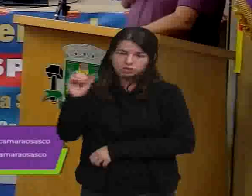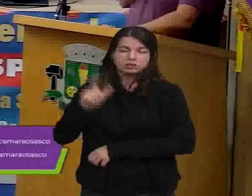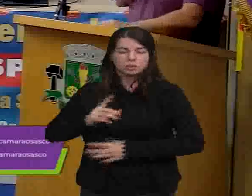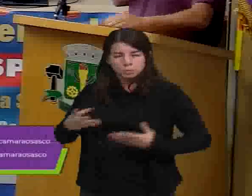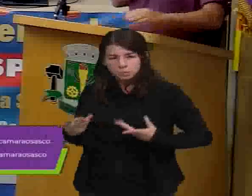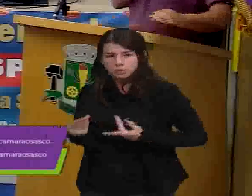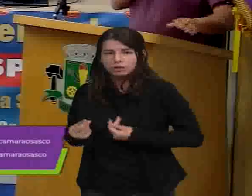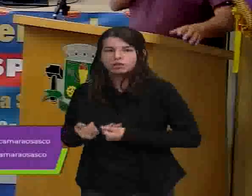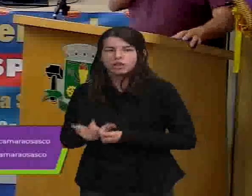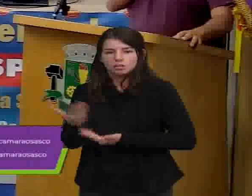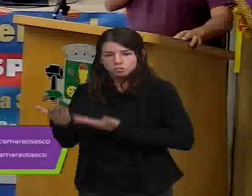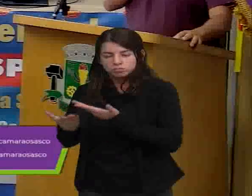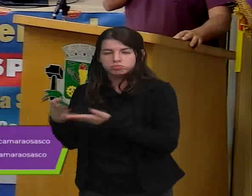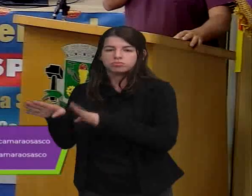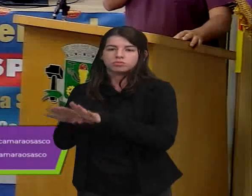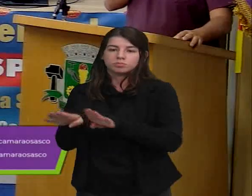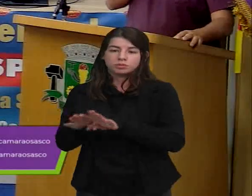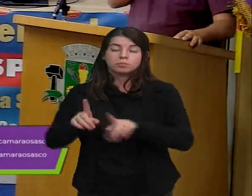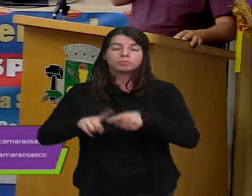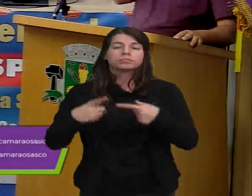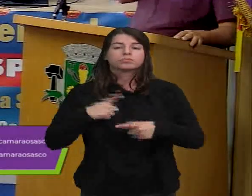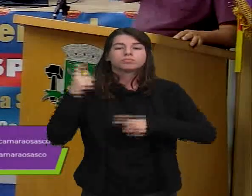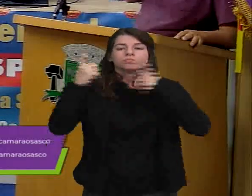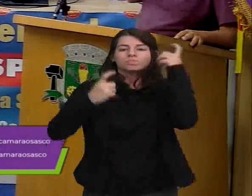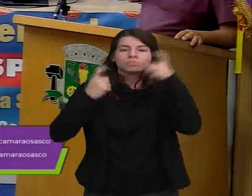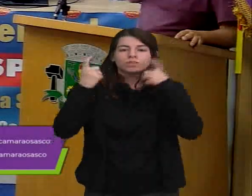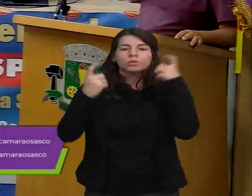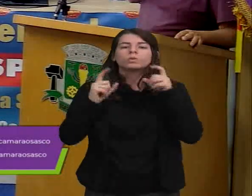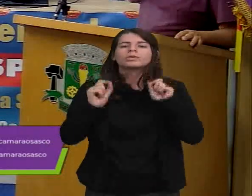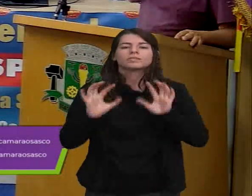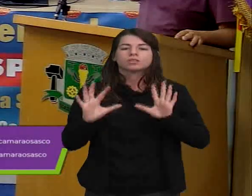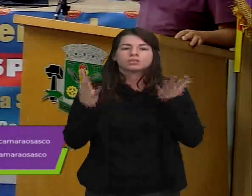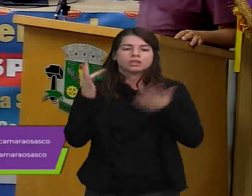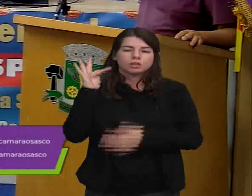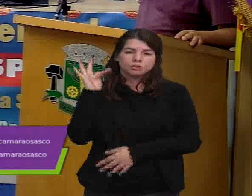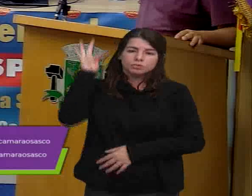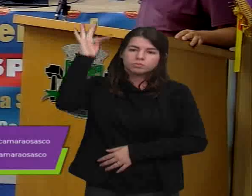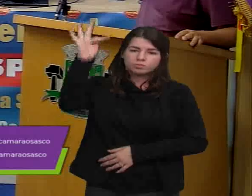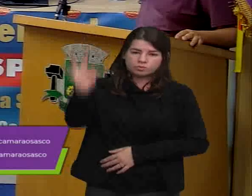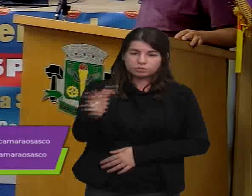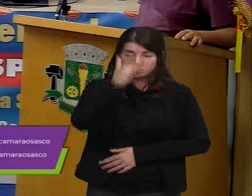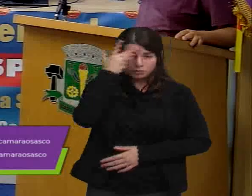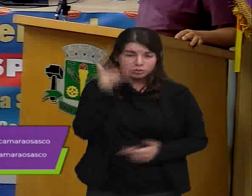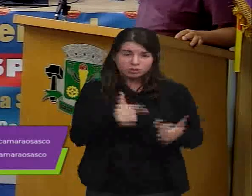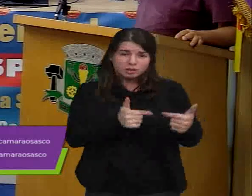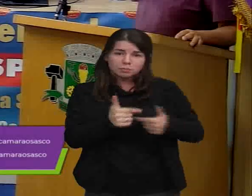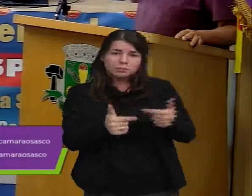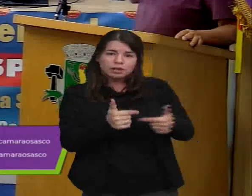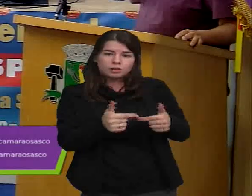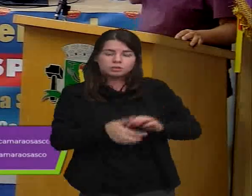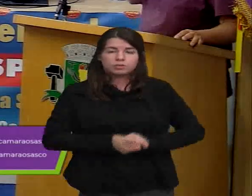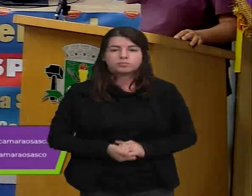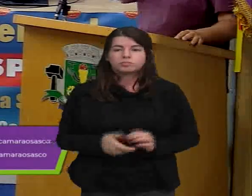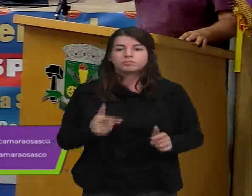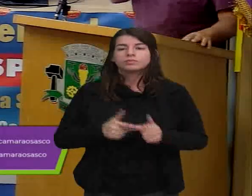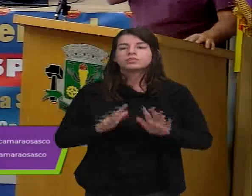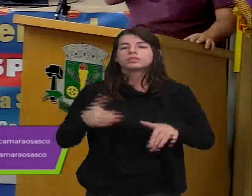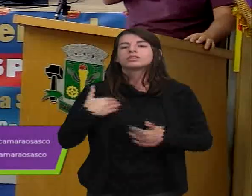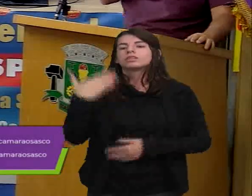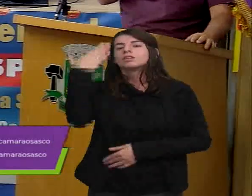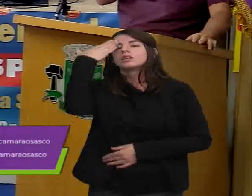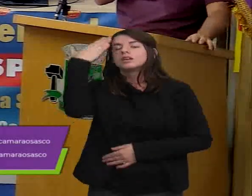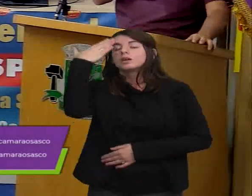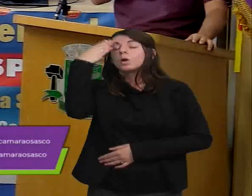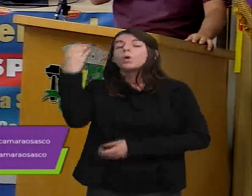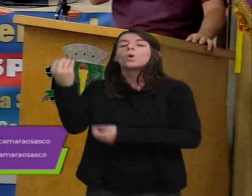a população e uma preocupação nossa é qual será o futuro desses trabalhadores porque a gente sabe qual é o